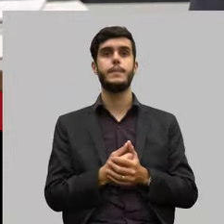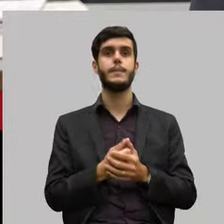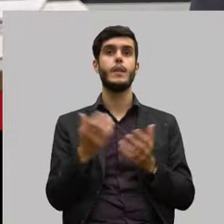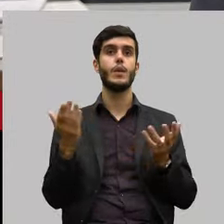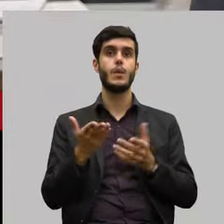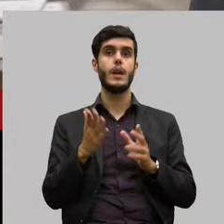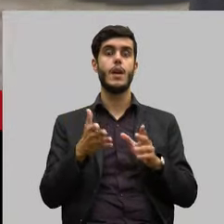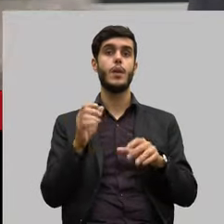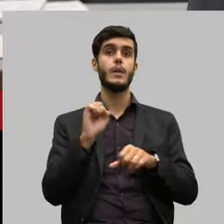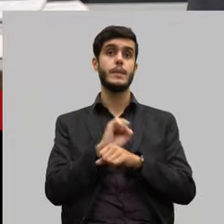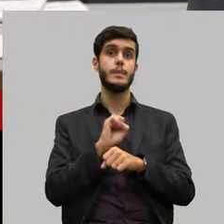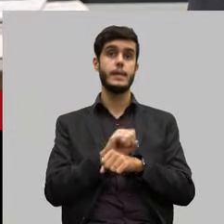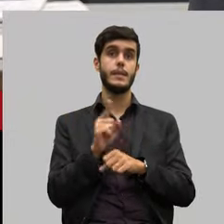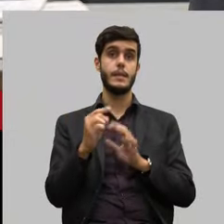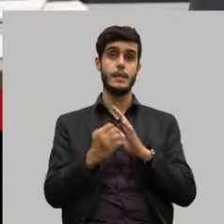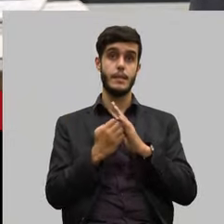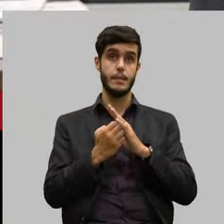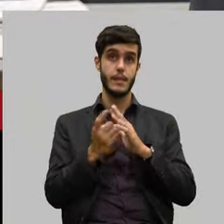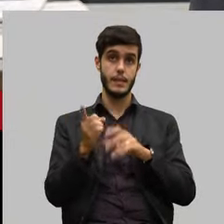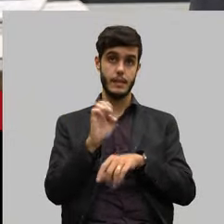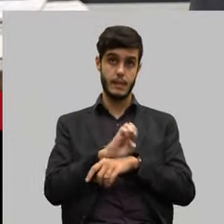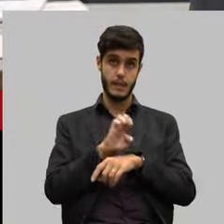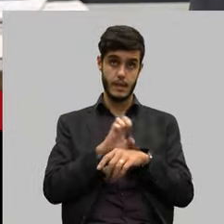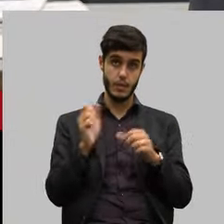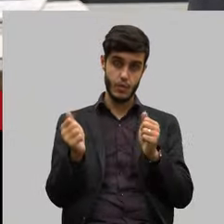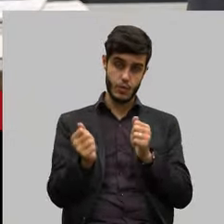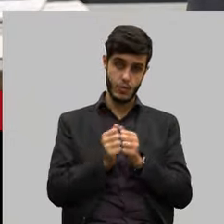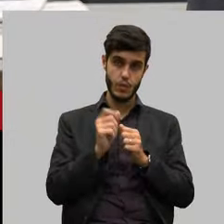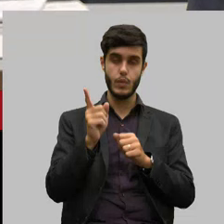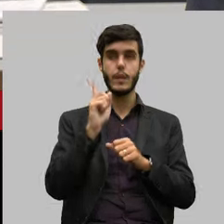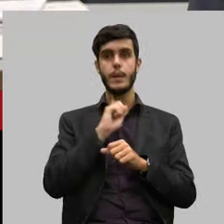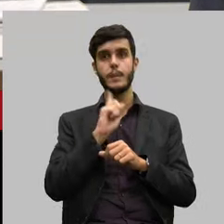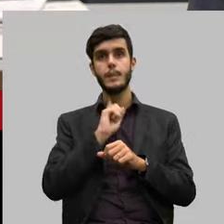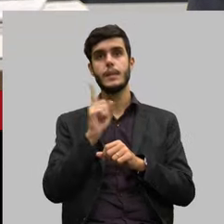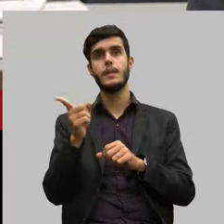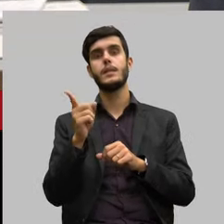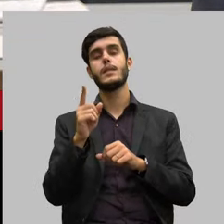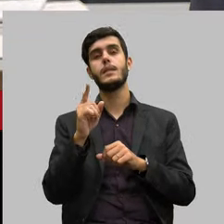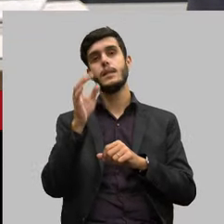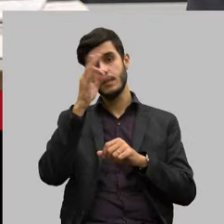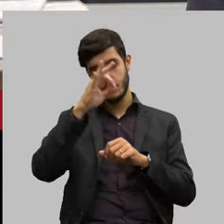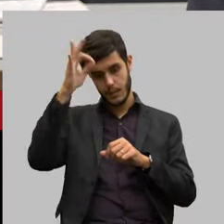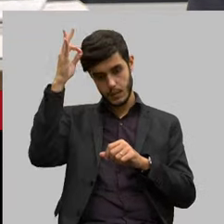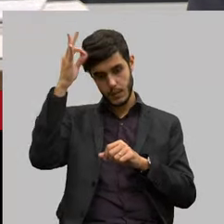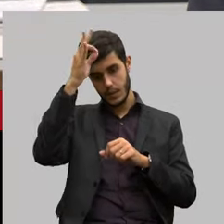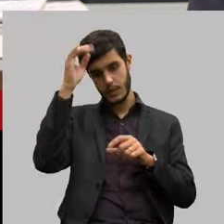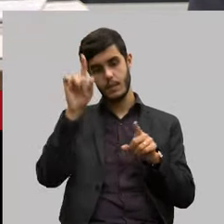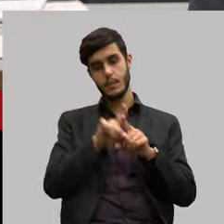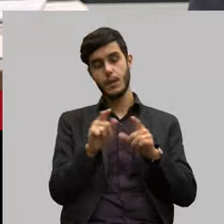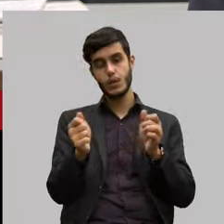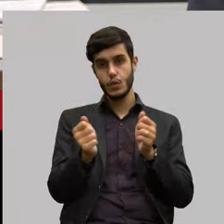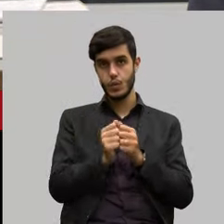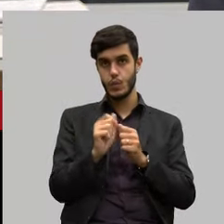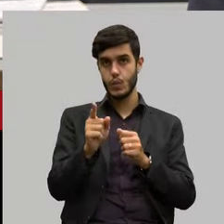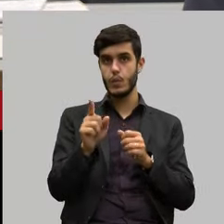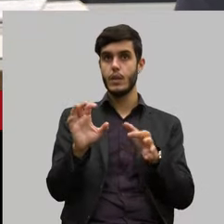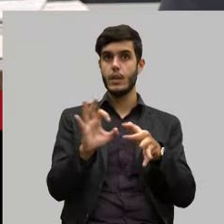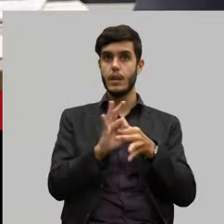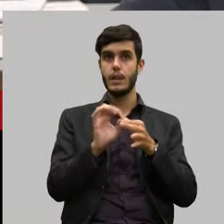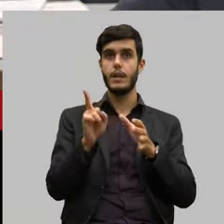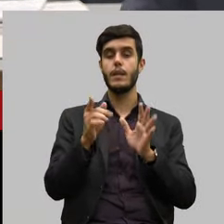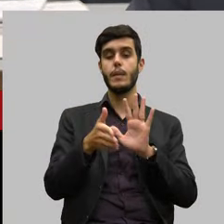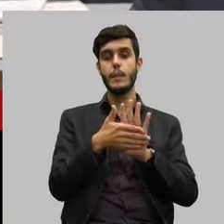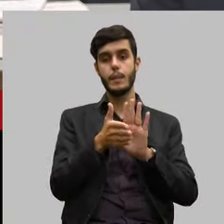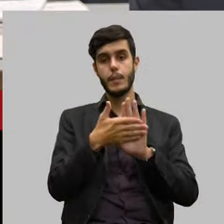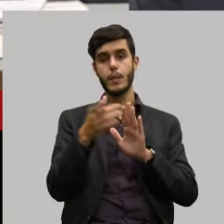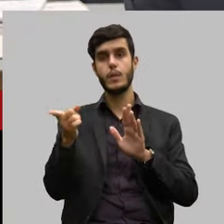empresas o estado junto com o estado de Minas Gerais junto com o estado do Espírito Santo junto com a união fez uma contraproposta para as empresas tanto